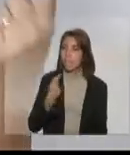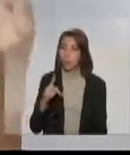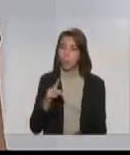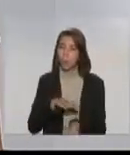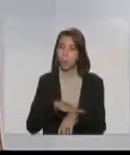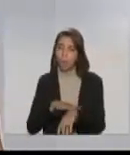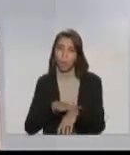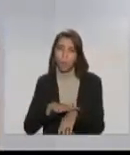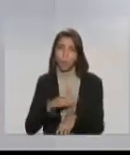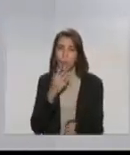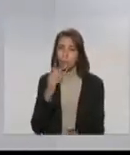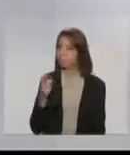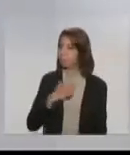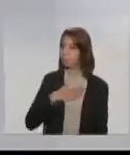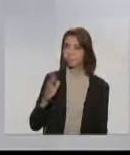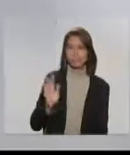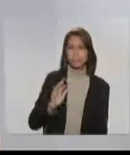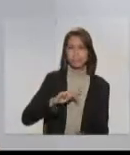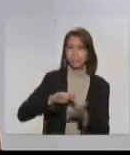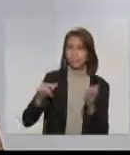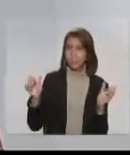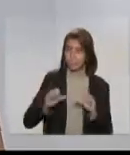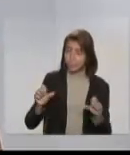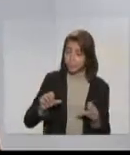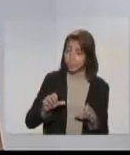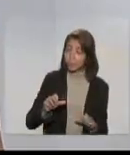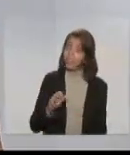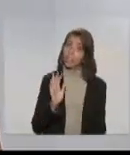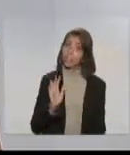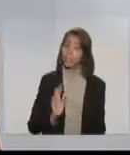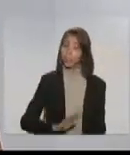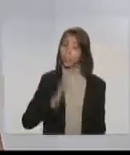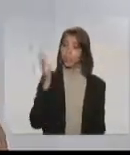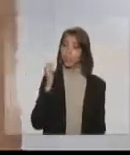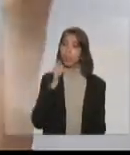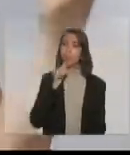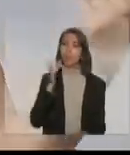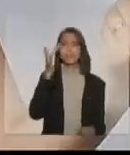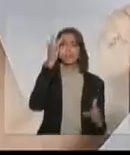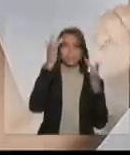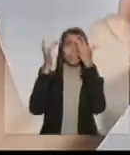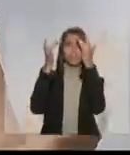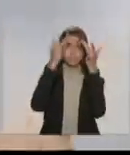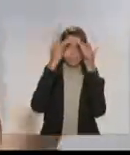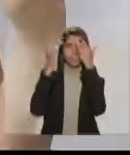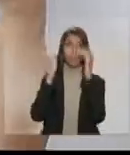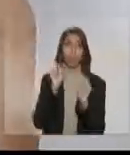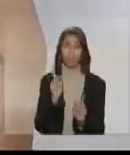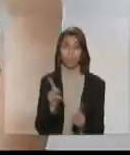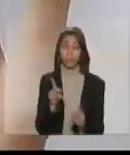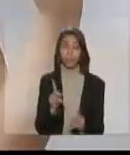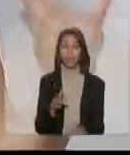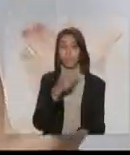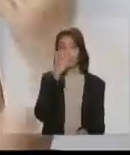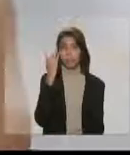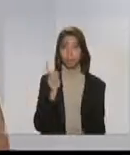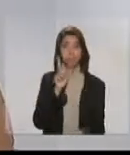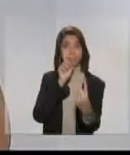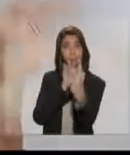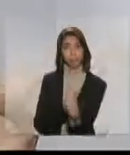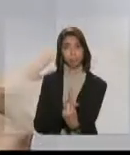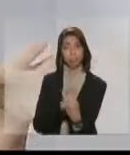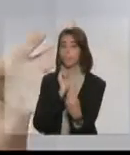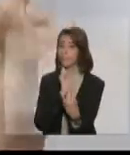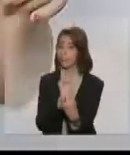gosto da sua cor você é vários aditivos e aí as crianças decorar suas falas e laranja botar uma pessoa na sua frente